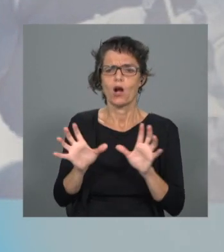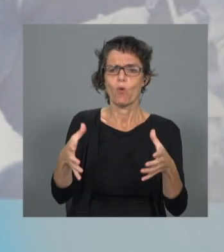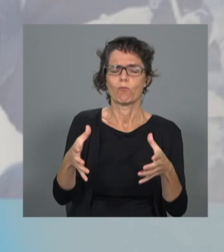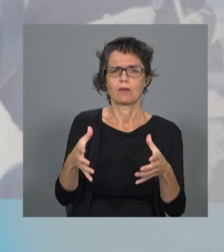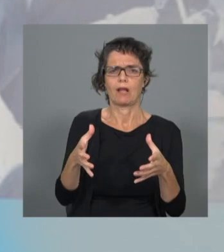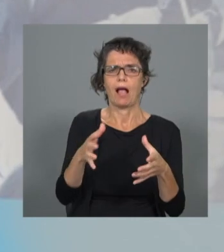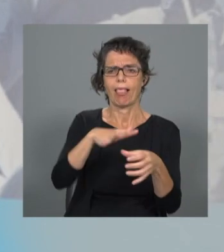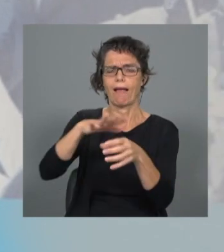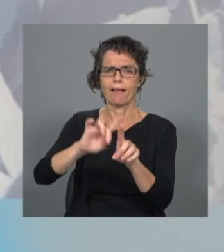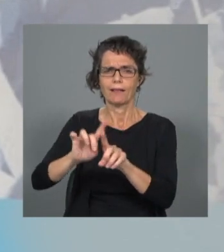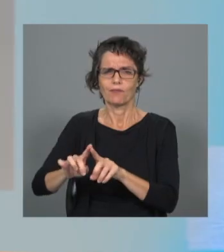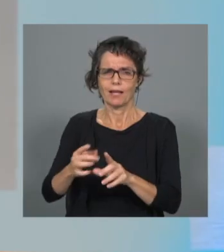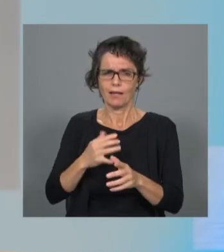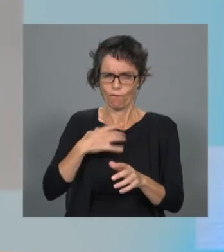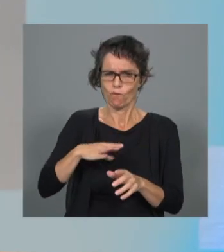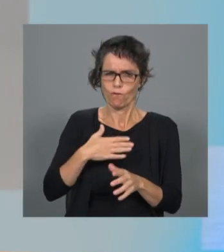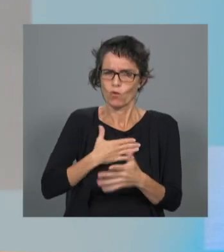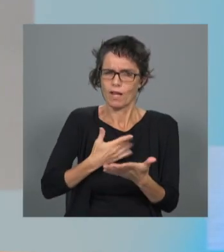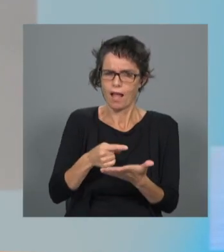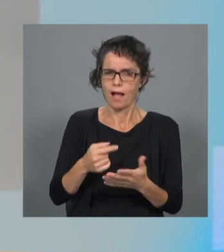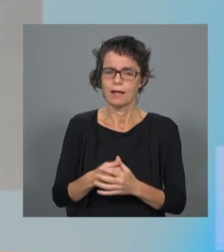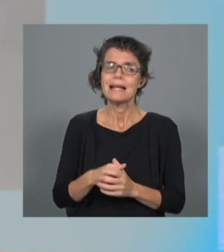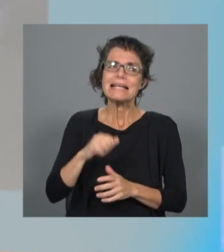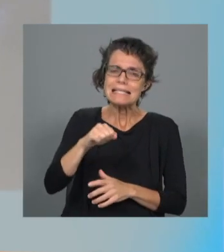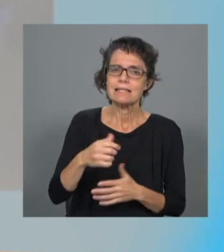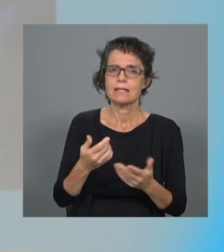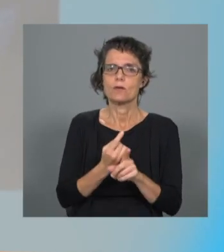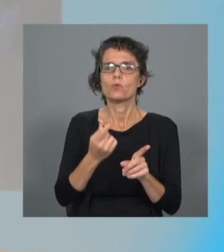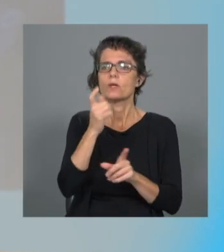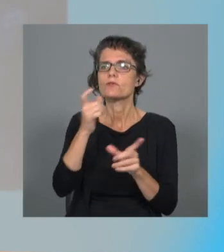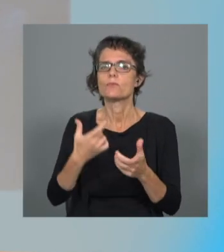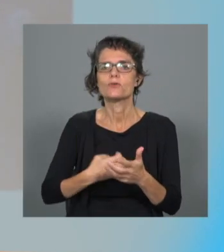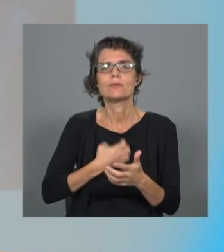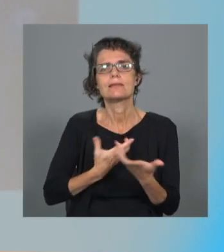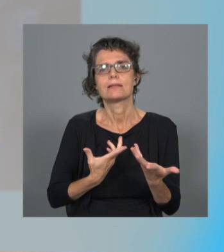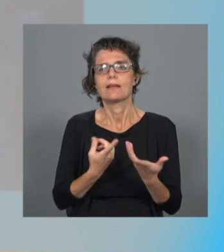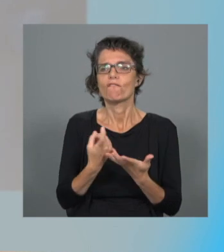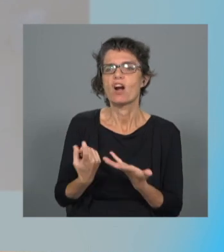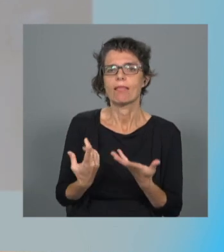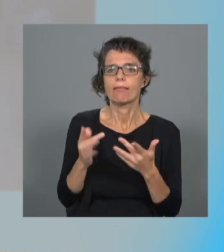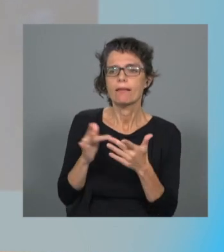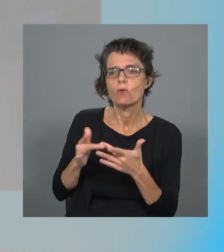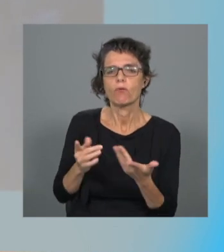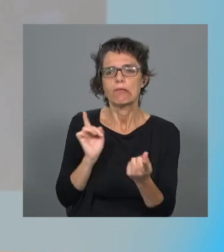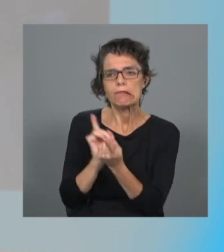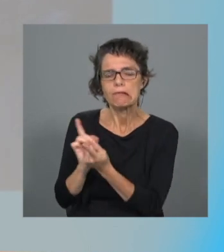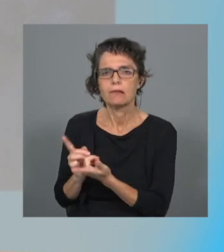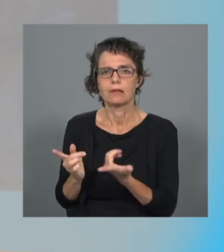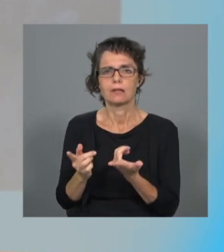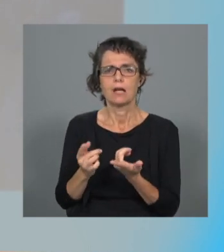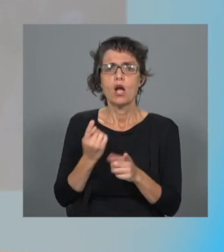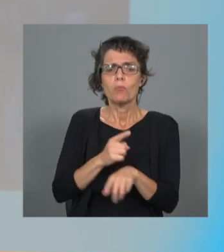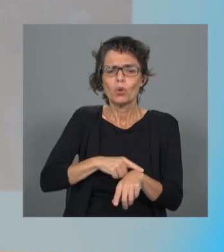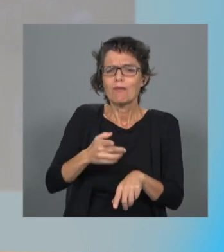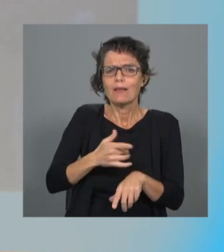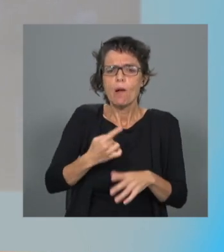diversas áreas da pastoral? Nota-se sem dúvida, porque as pessoas precisam de estar umas com as outras. Elas tiveram muito tempo sozinhas, muito tempo isoladas, e as pessoas